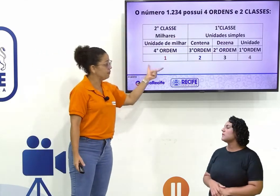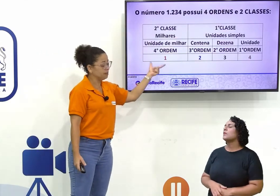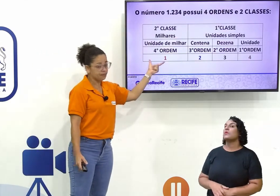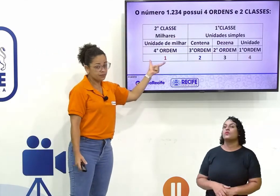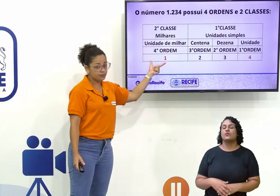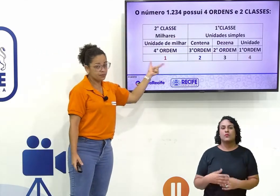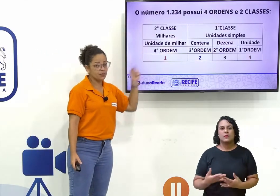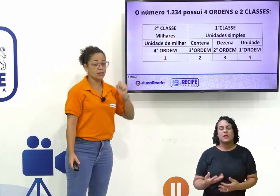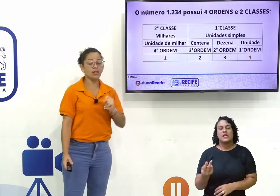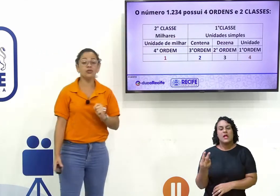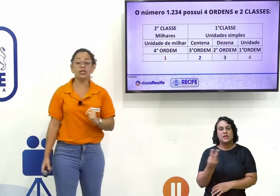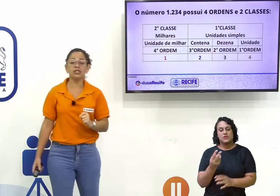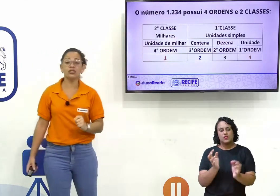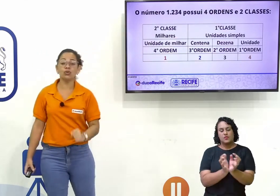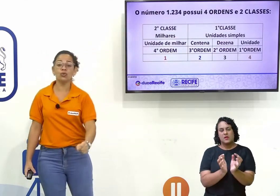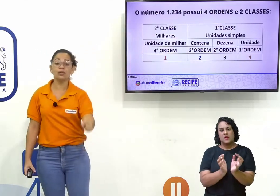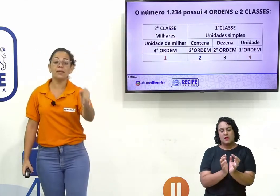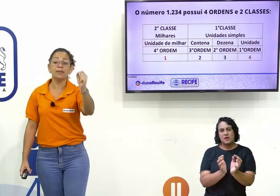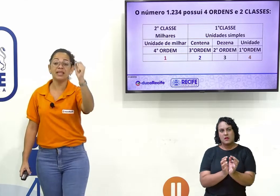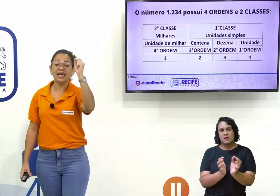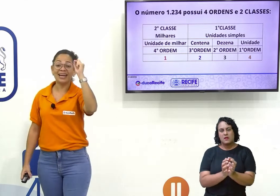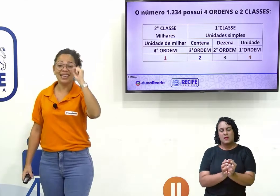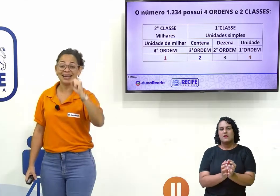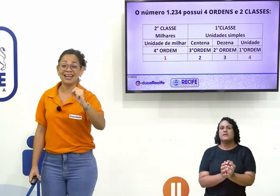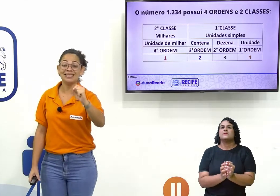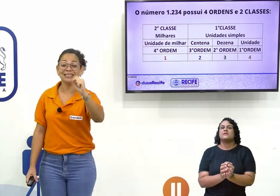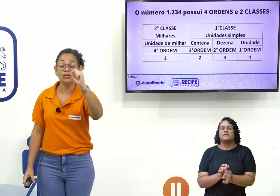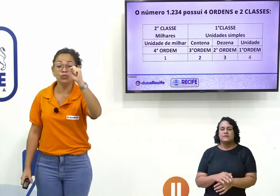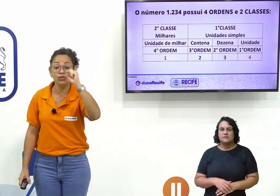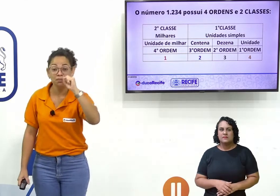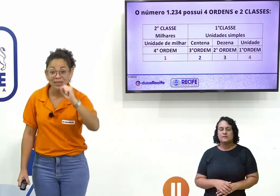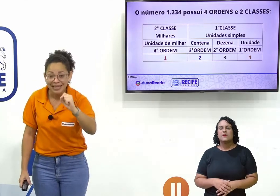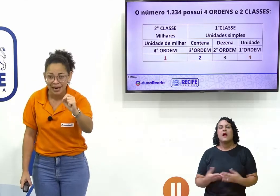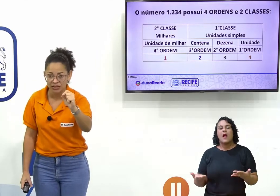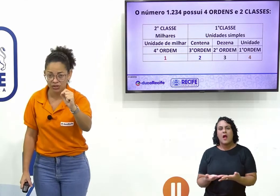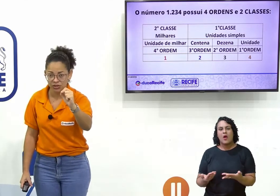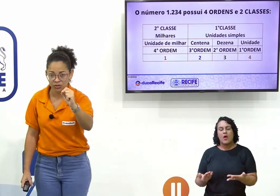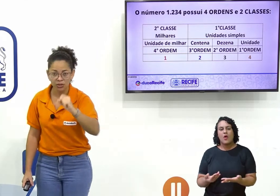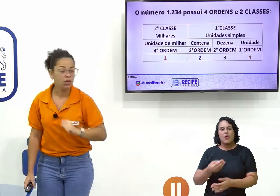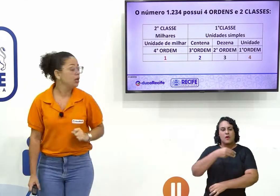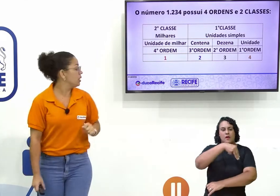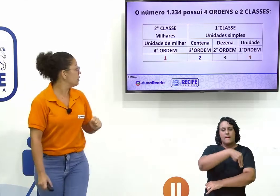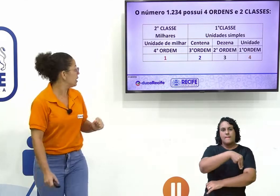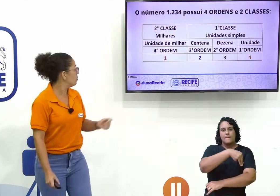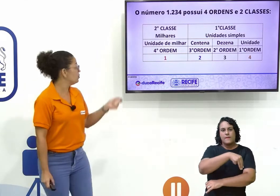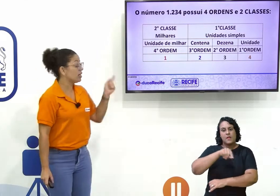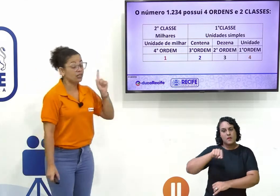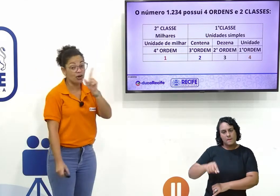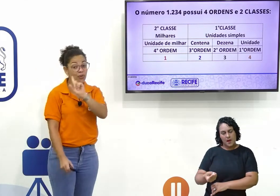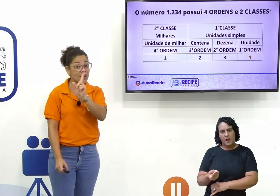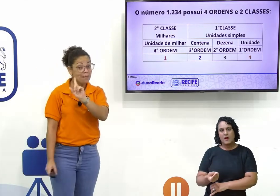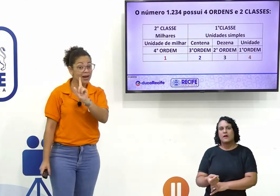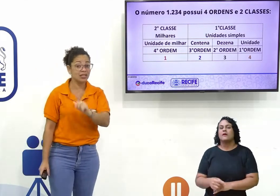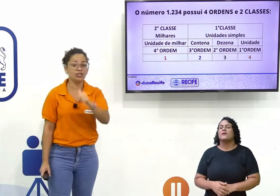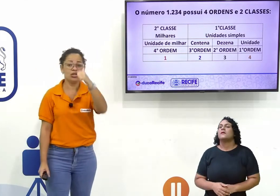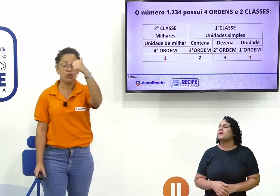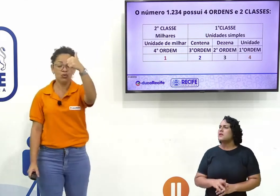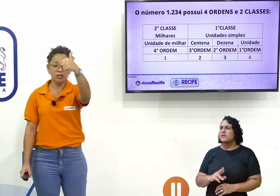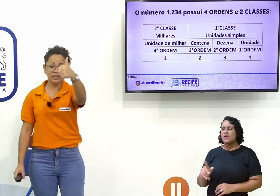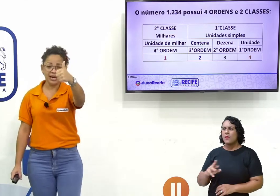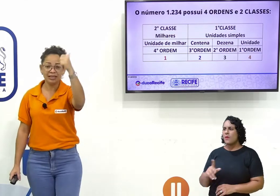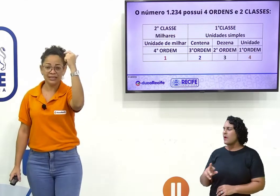classe, eu já estou na minha classe dos milhares. Então, já não é